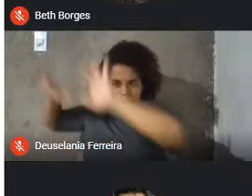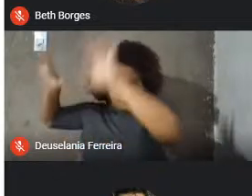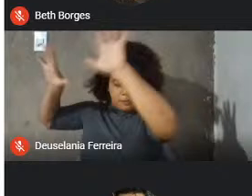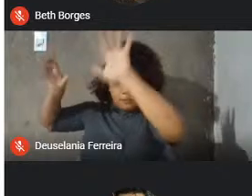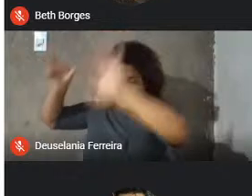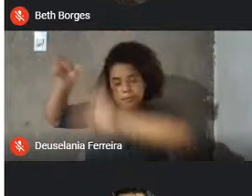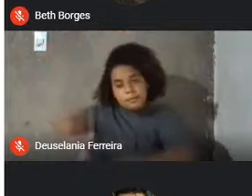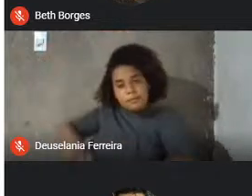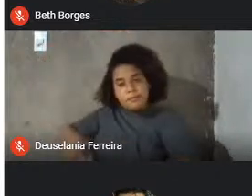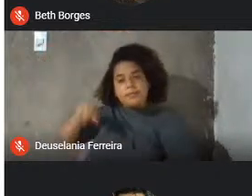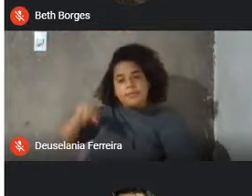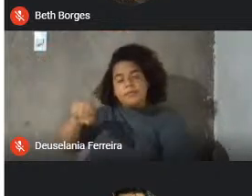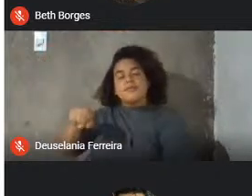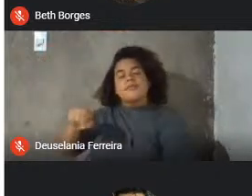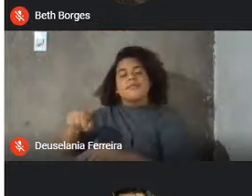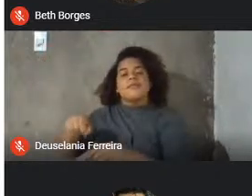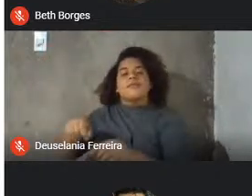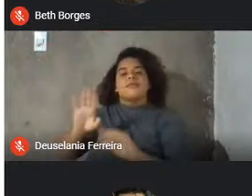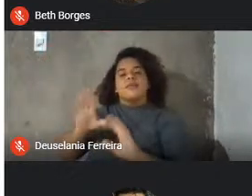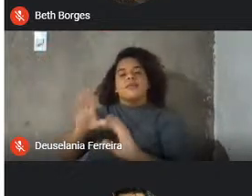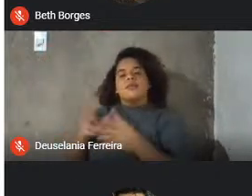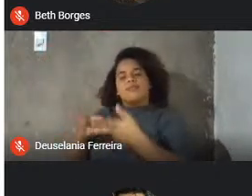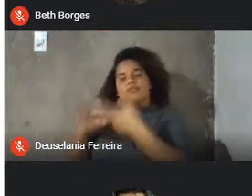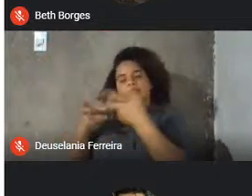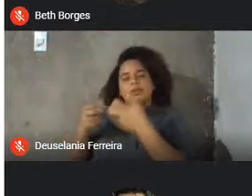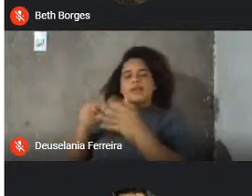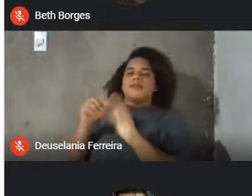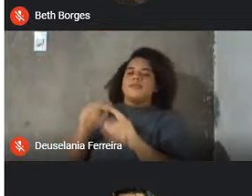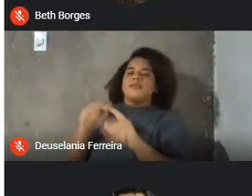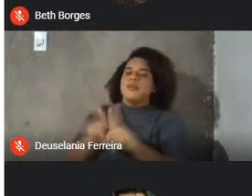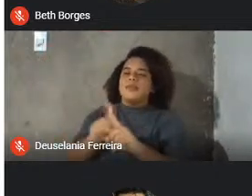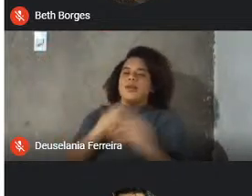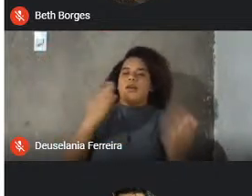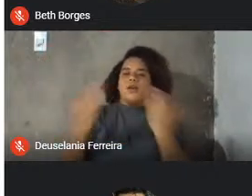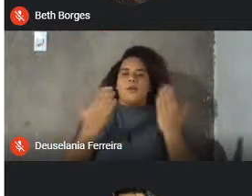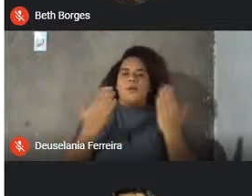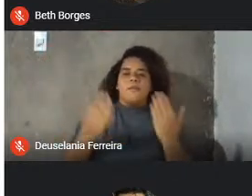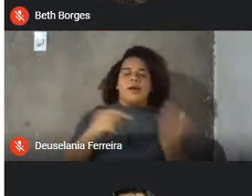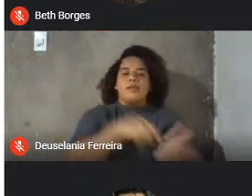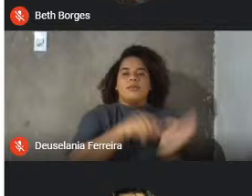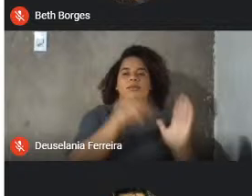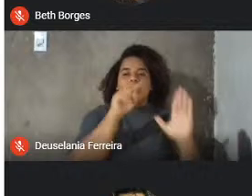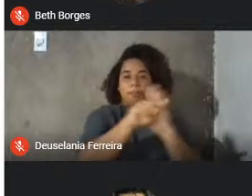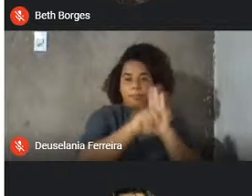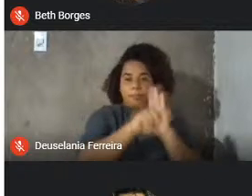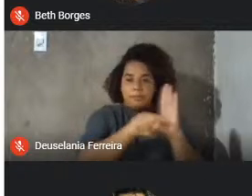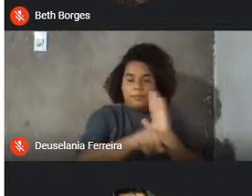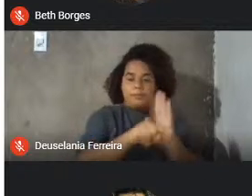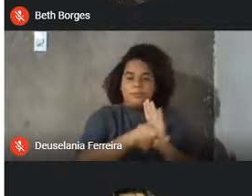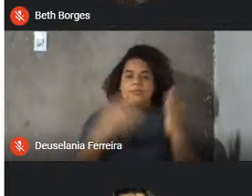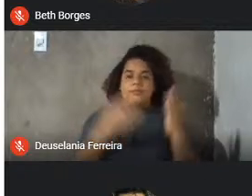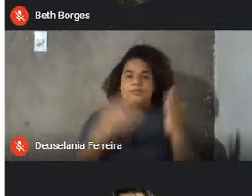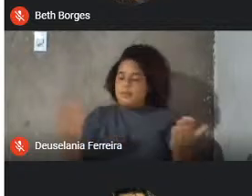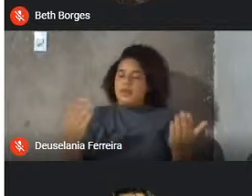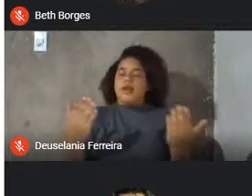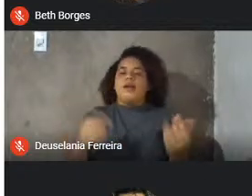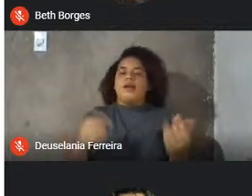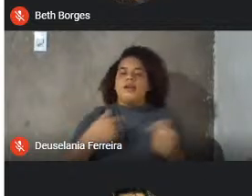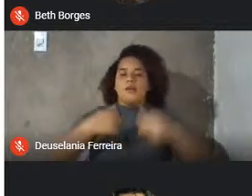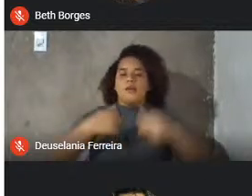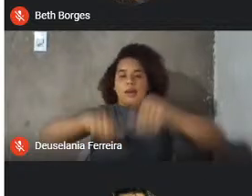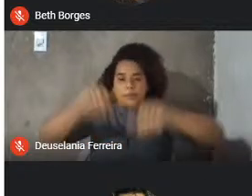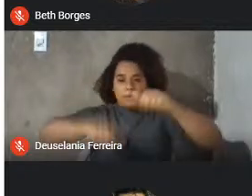adquiridos dos resultados dos questionários, onde ele traz para mim, eu avalio, que aí já é na sessão posterior, porque tem que dar tempo